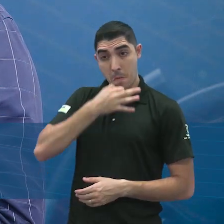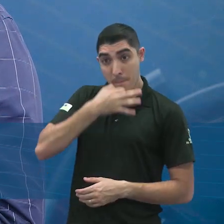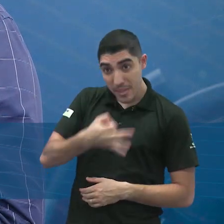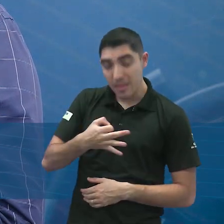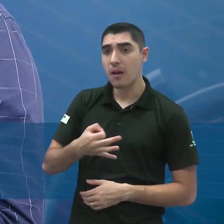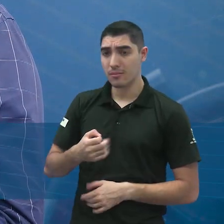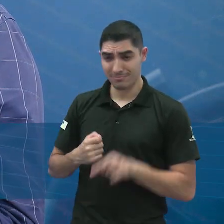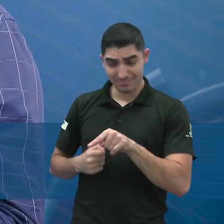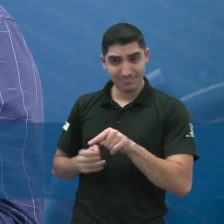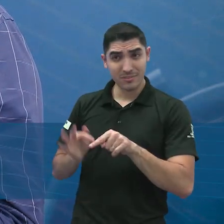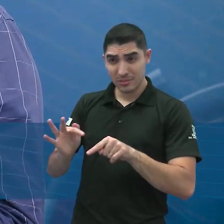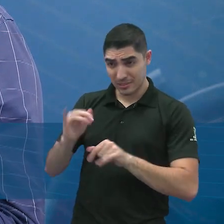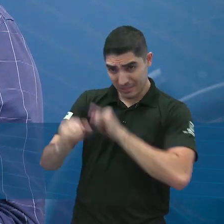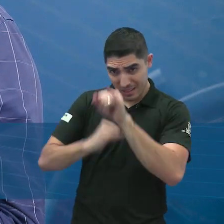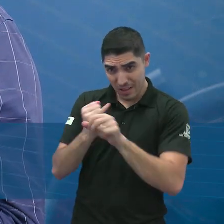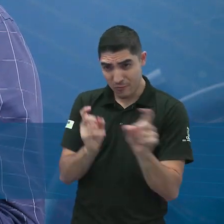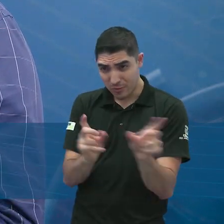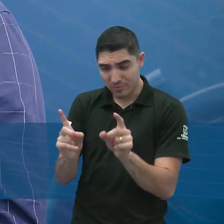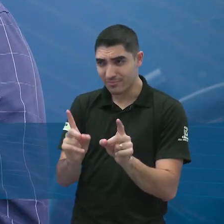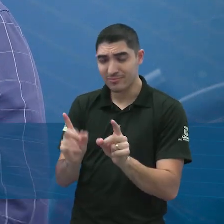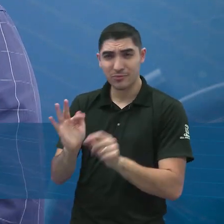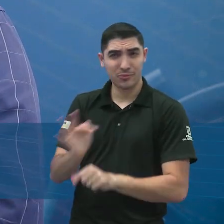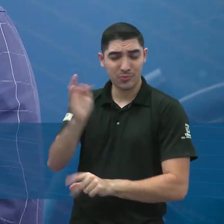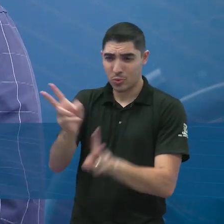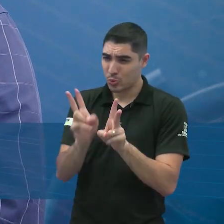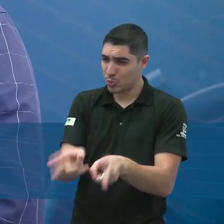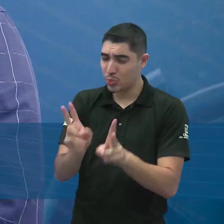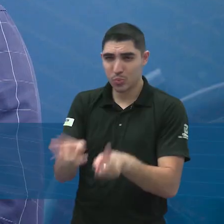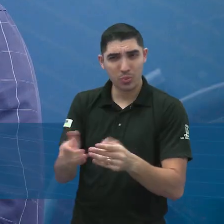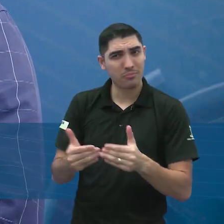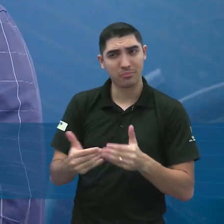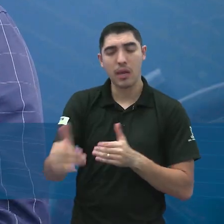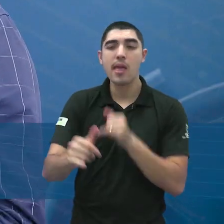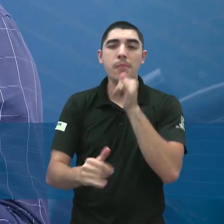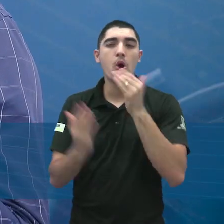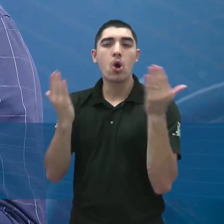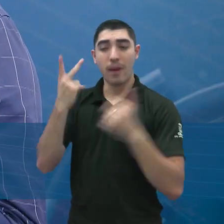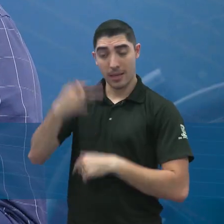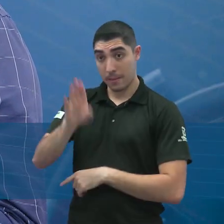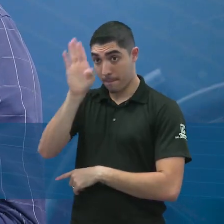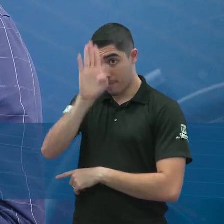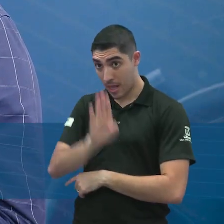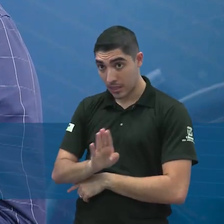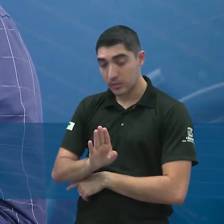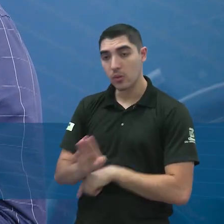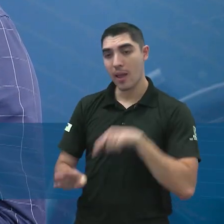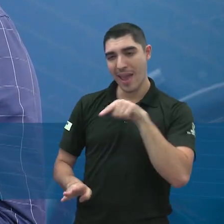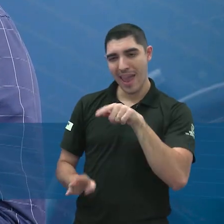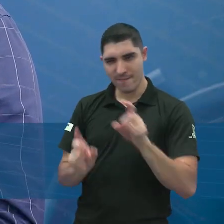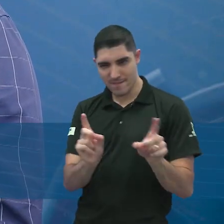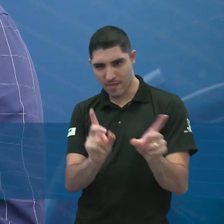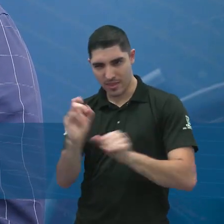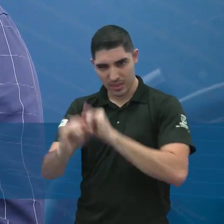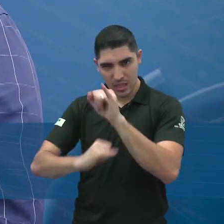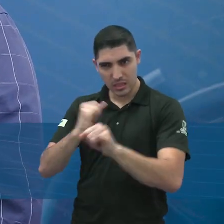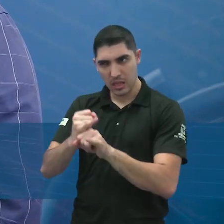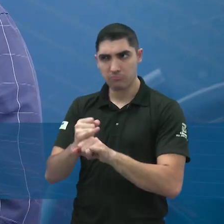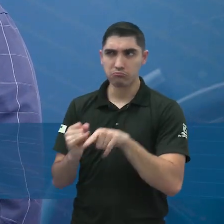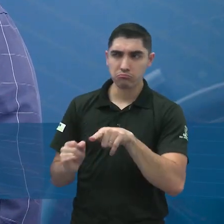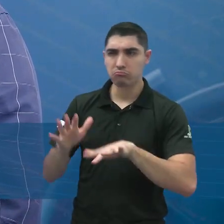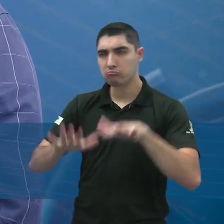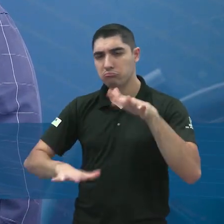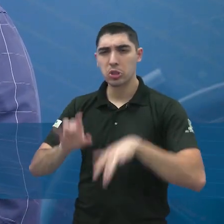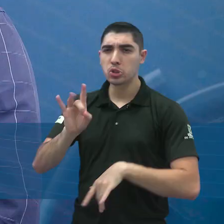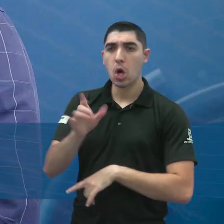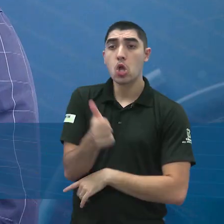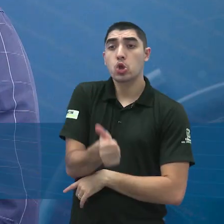eu acredito muito que o e-commerce vai continuar crescendo. E um dado legal, Rafa, se a gente olhar para o Brasil, o e-commerce representa só na faixa